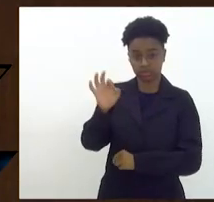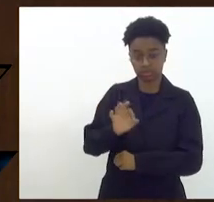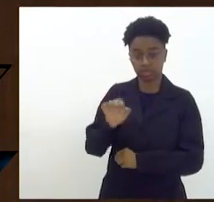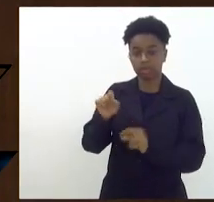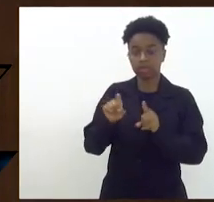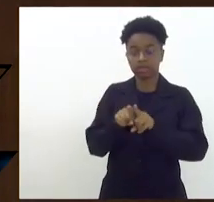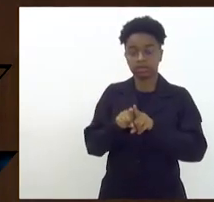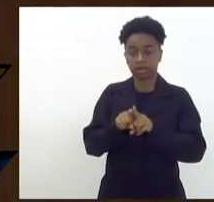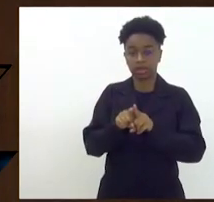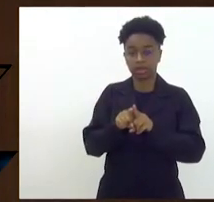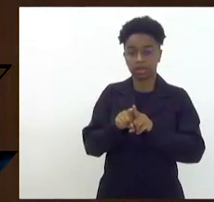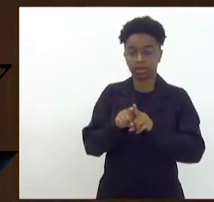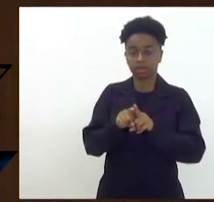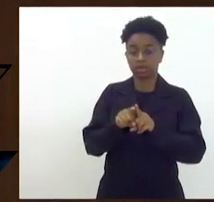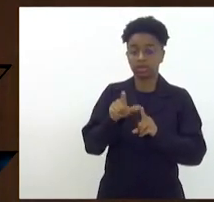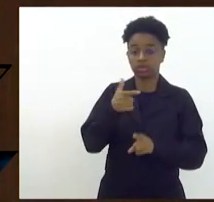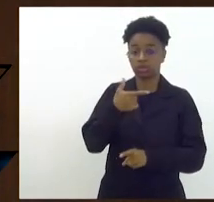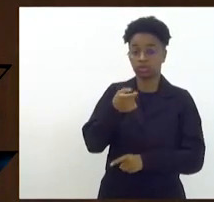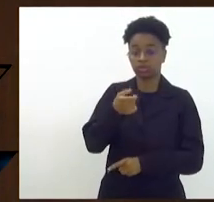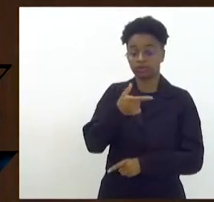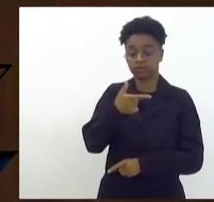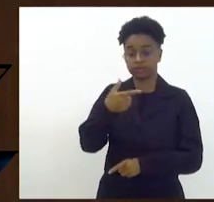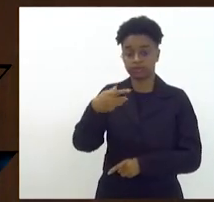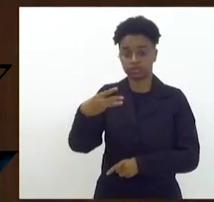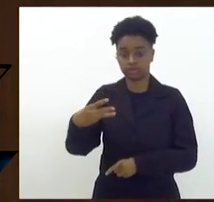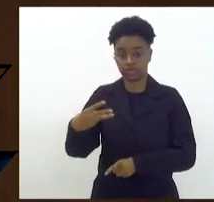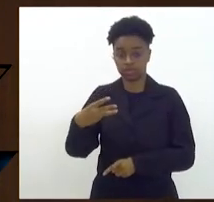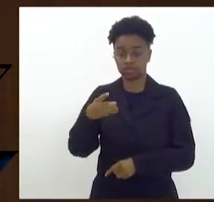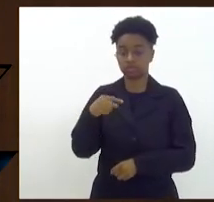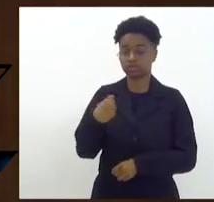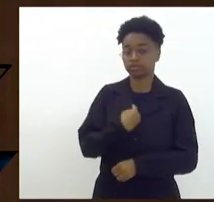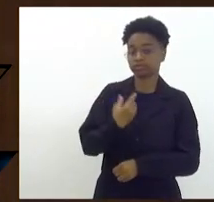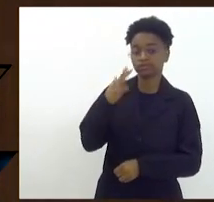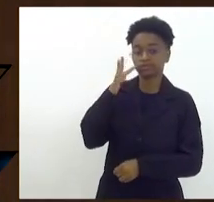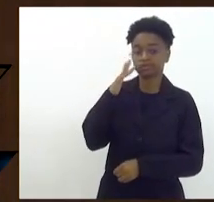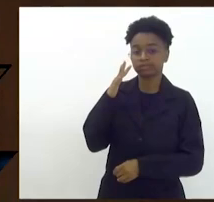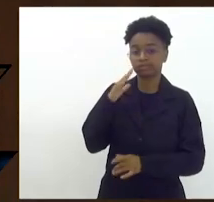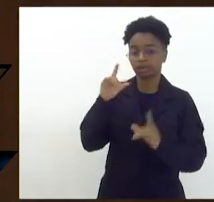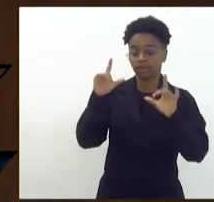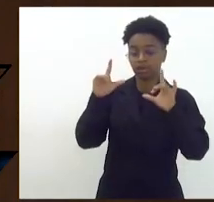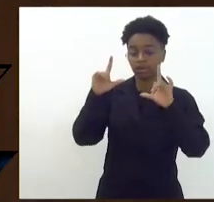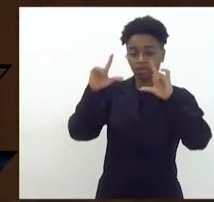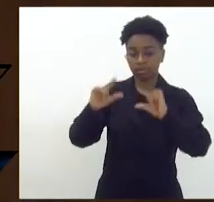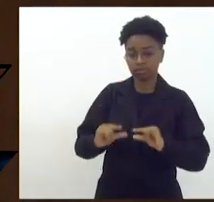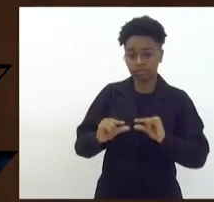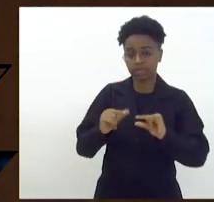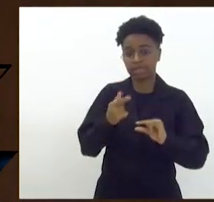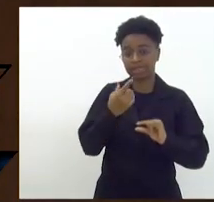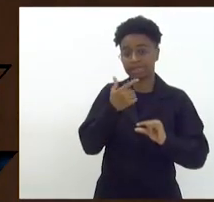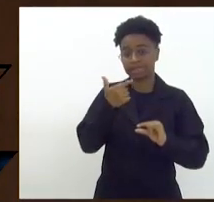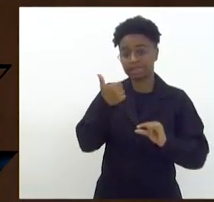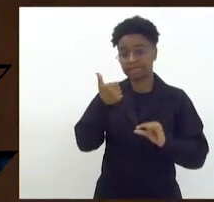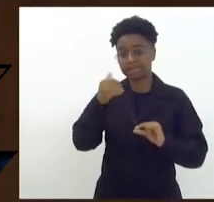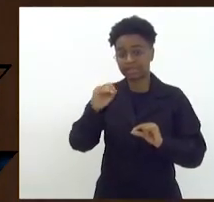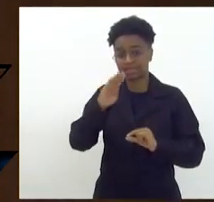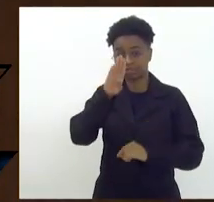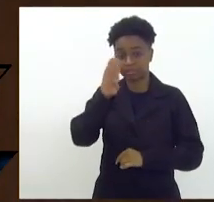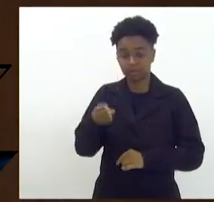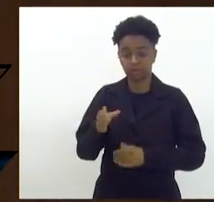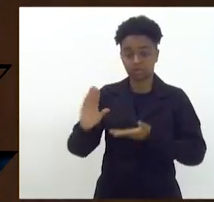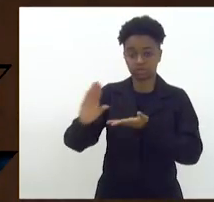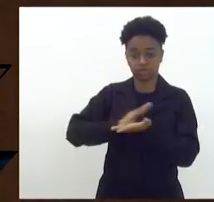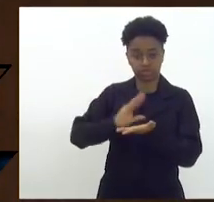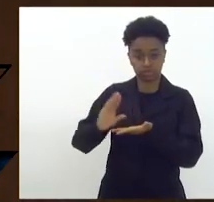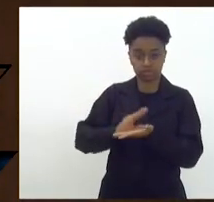em 2023 Presidente Rodrigo Bacelar é que a queda da arrecadação seja de 10 bilhões o estado